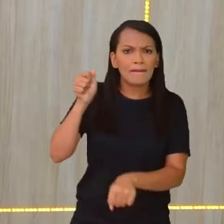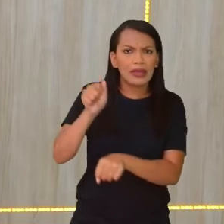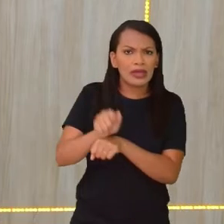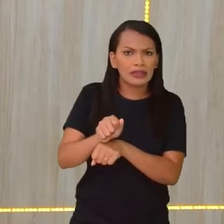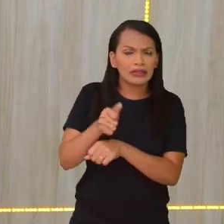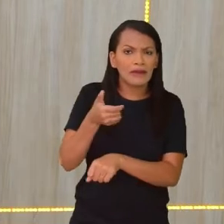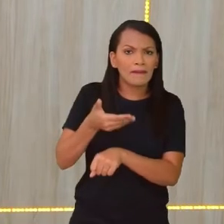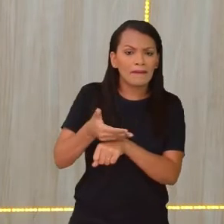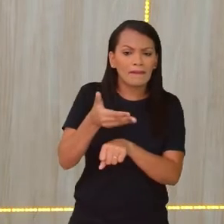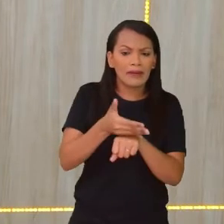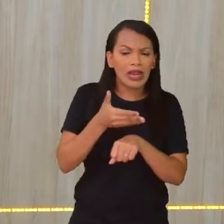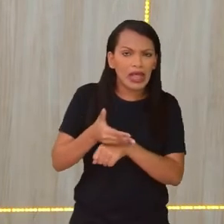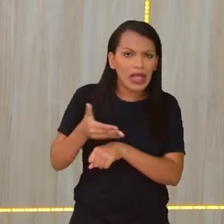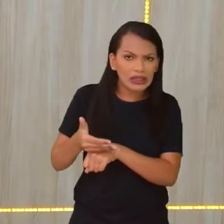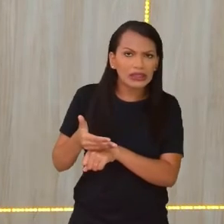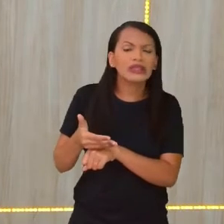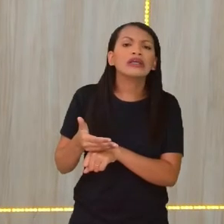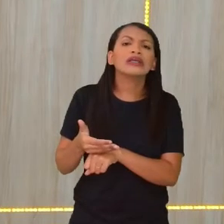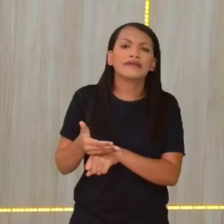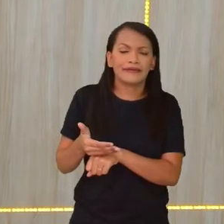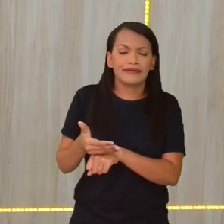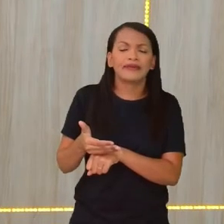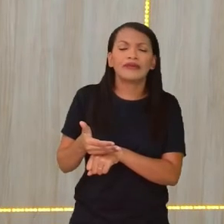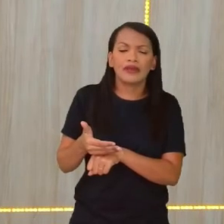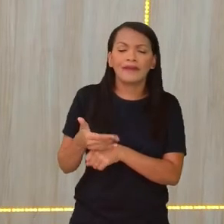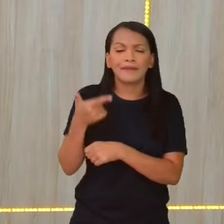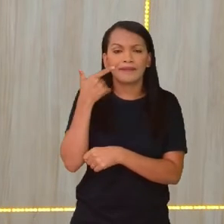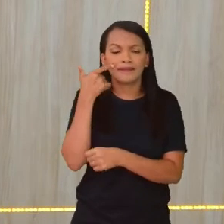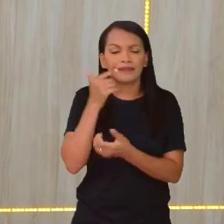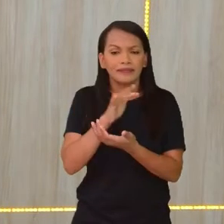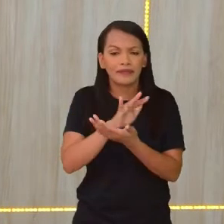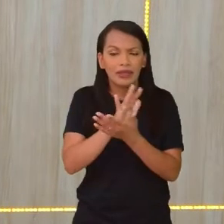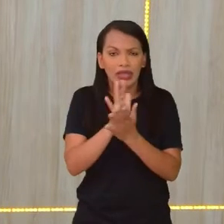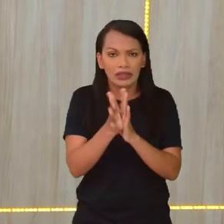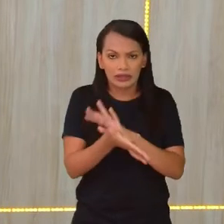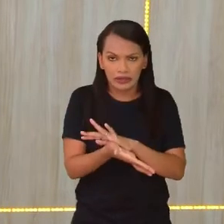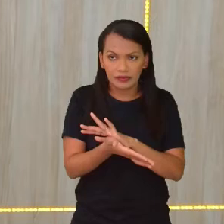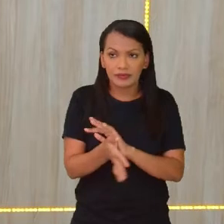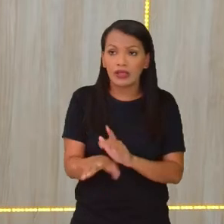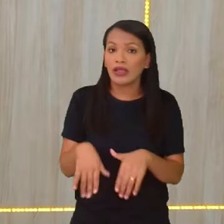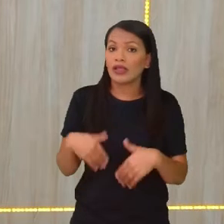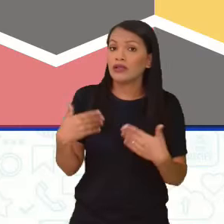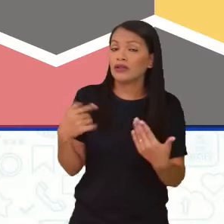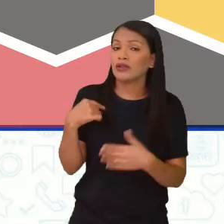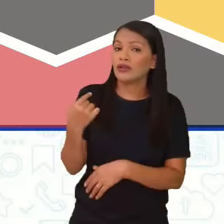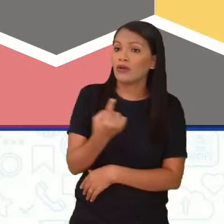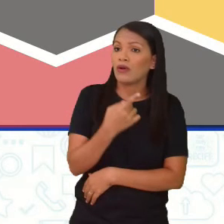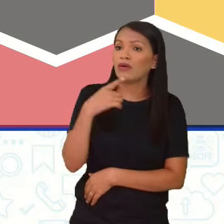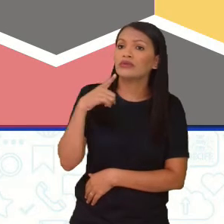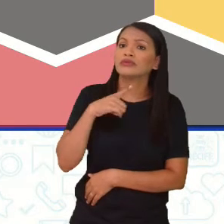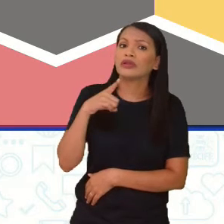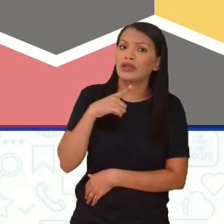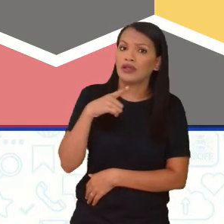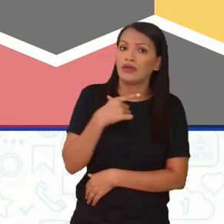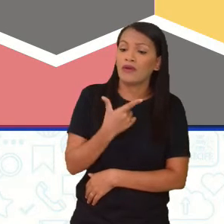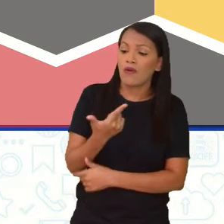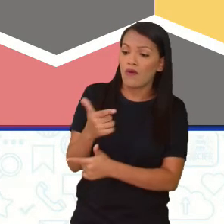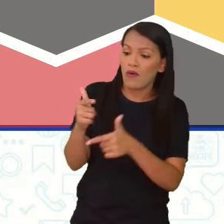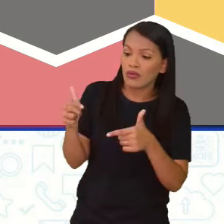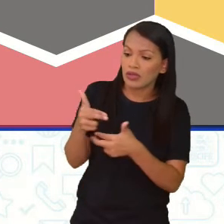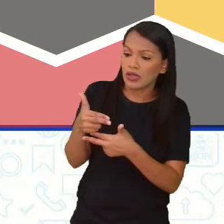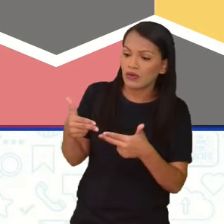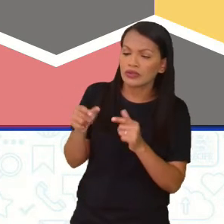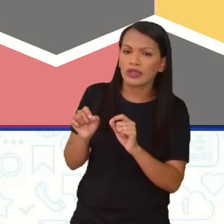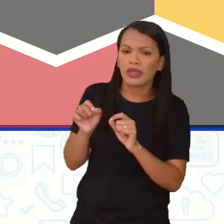racistas. Então, além da discriminação racial, do racismo, a gente ainda denuncia, né, outras questões, né,